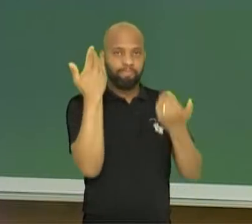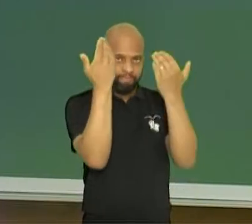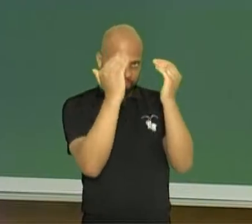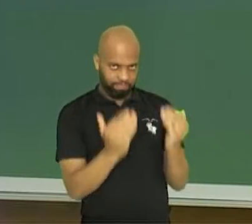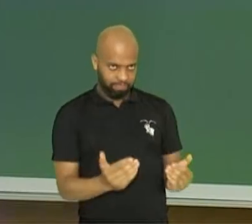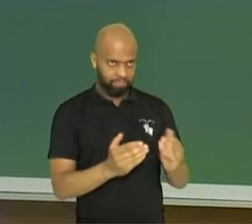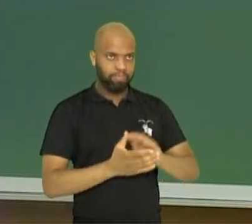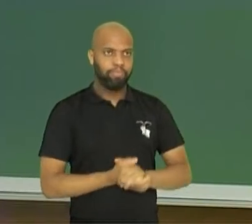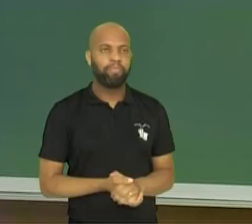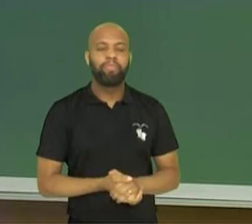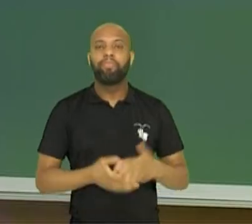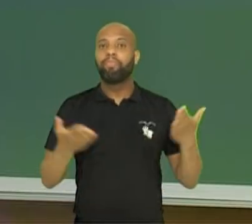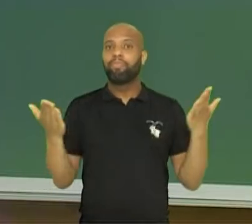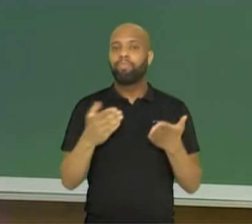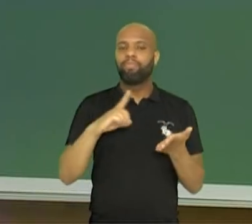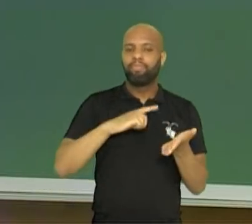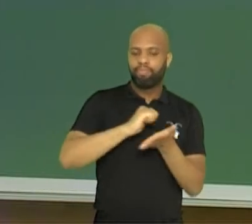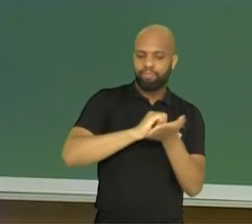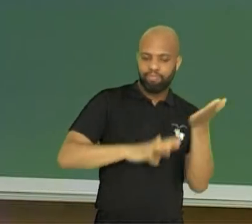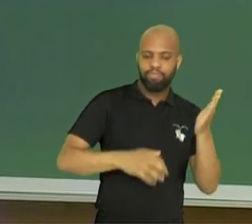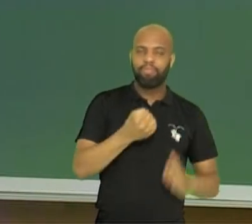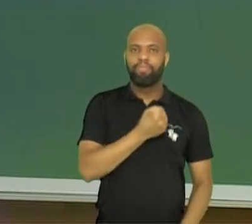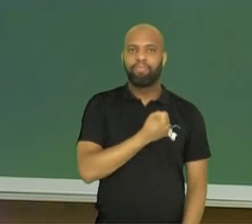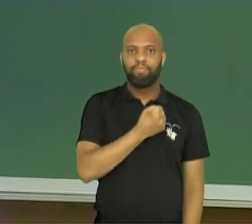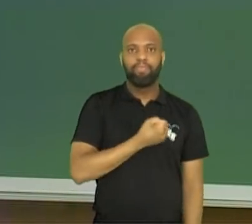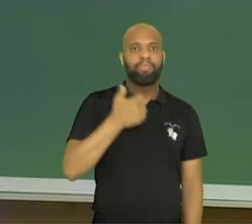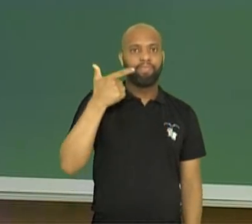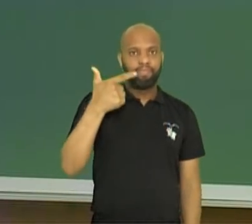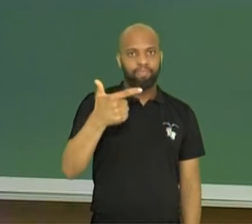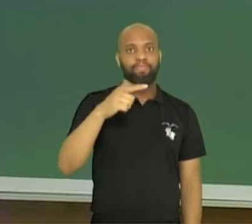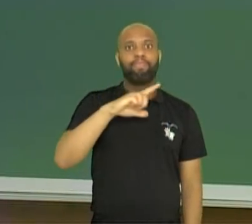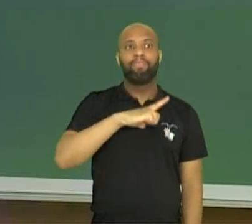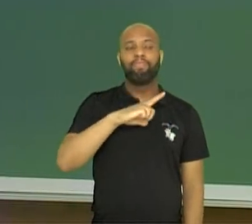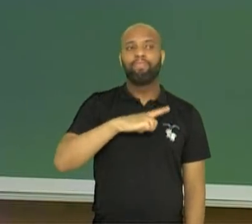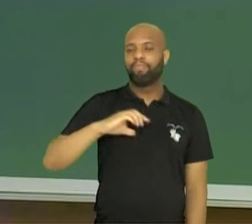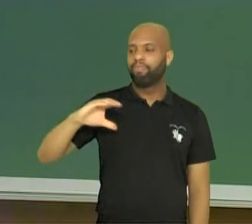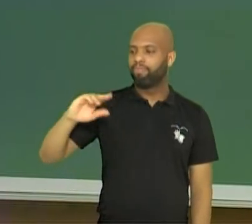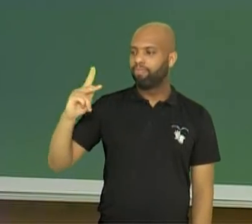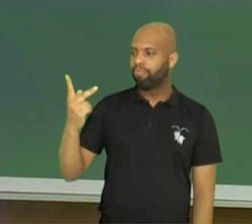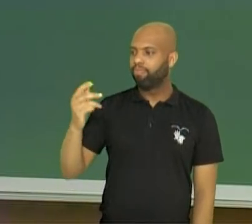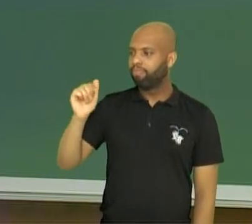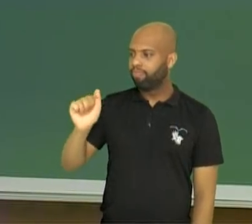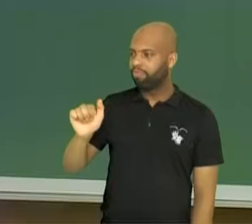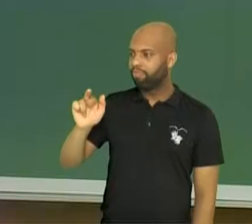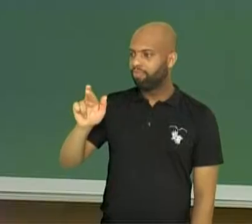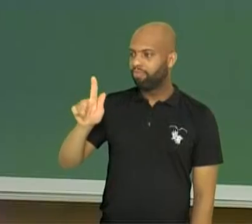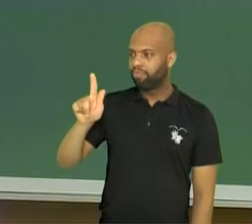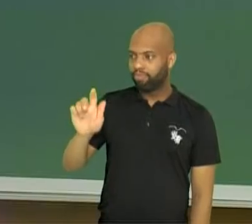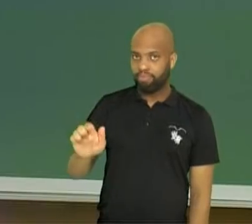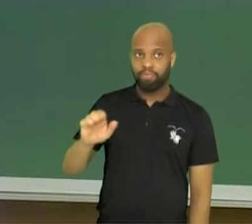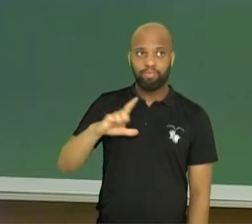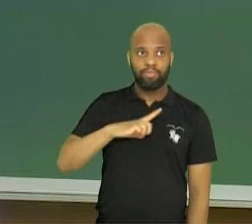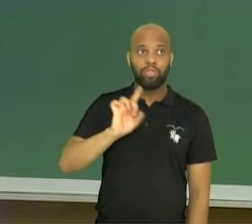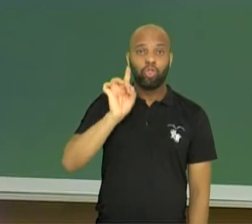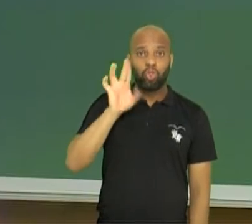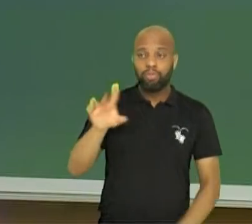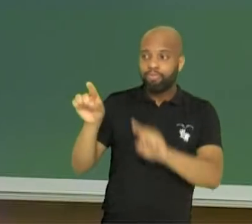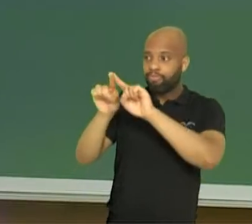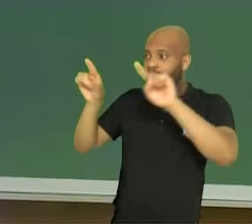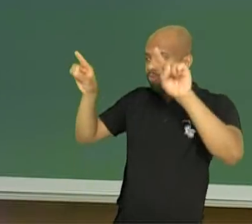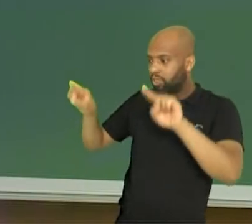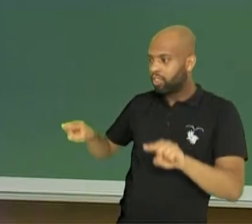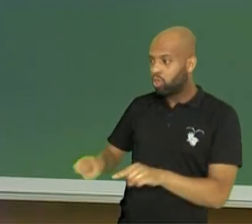seguir? Atividade 2. Agora nós temos uma chart. Perceba que o formato dela é de um quadrinho apenas,